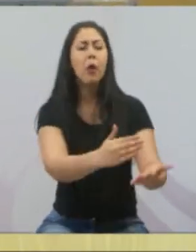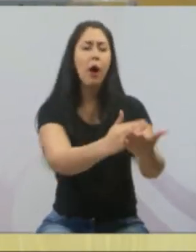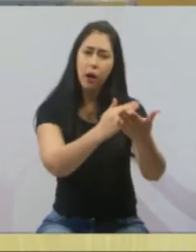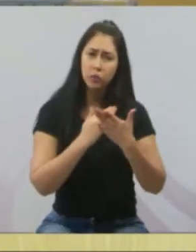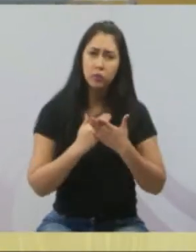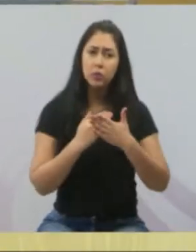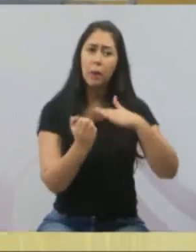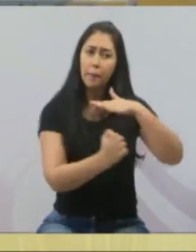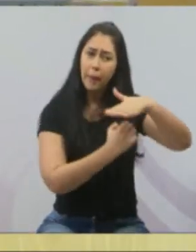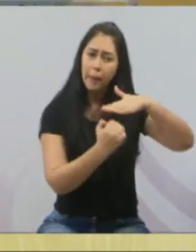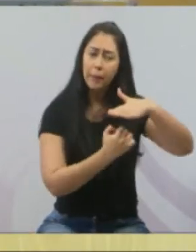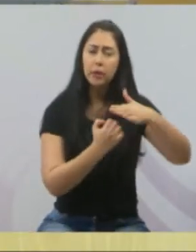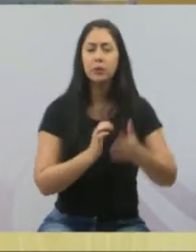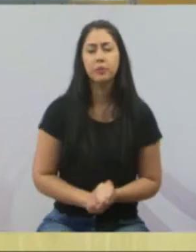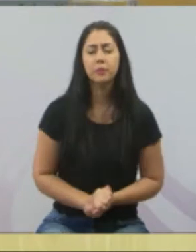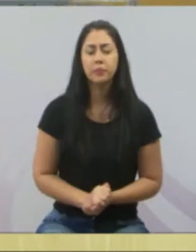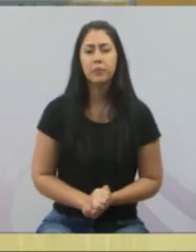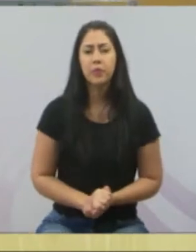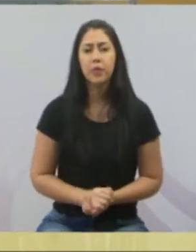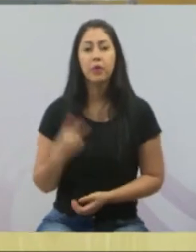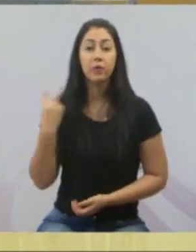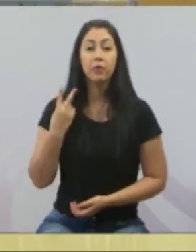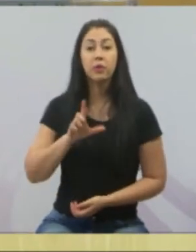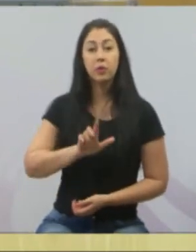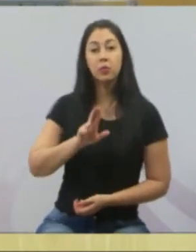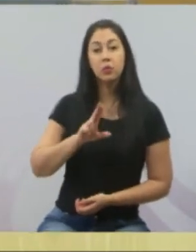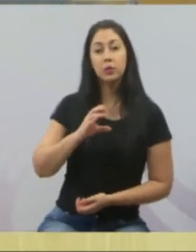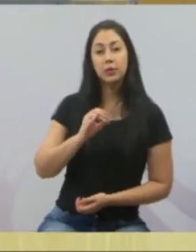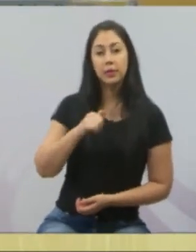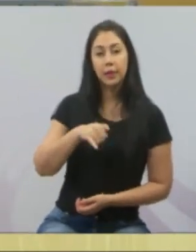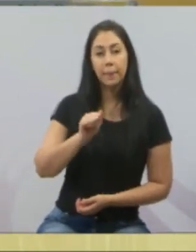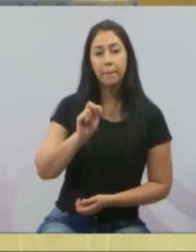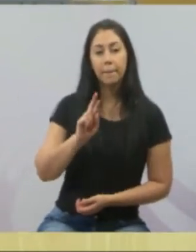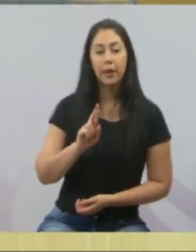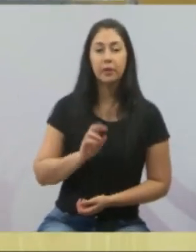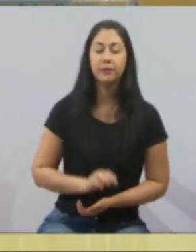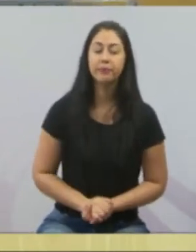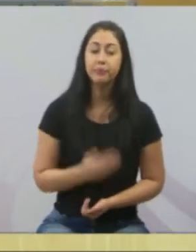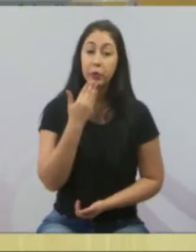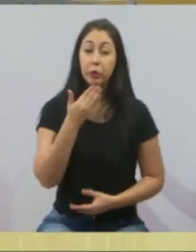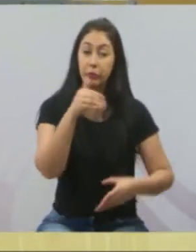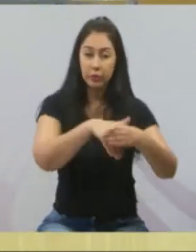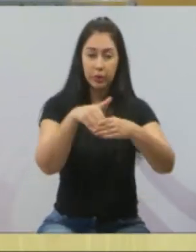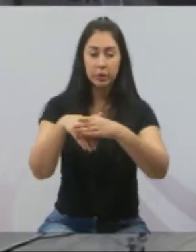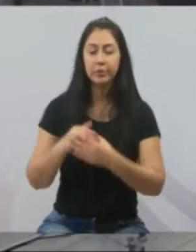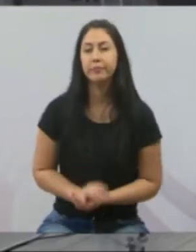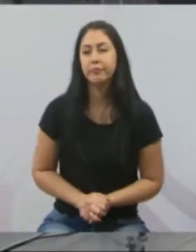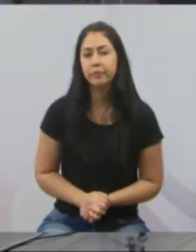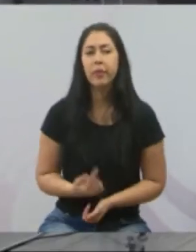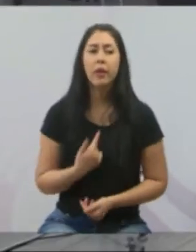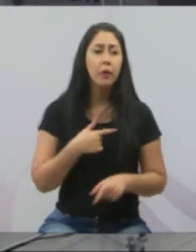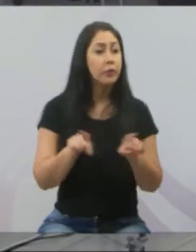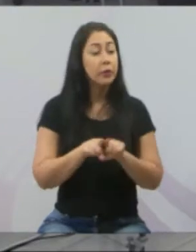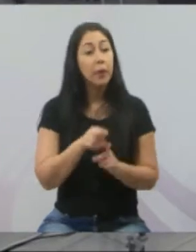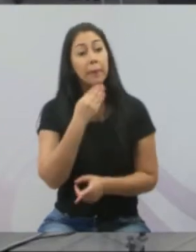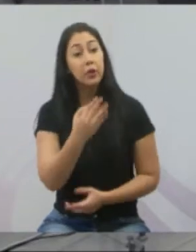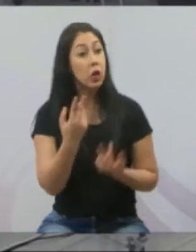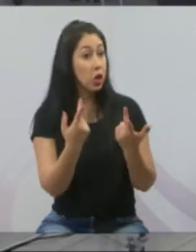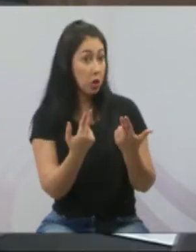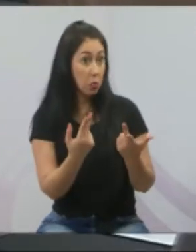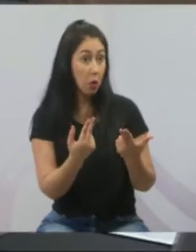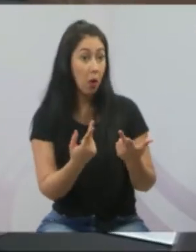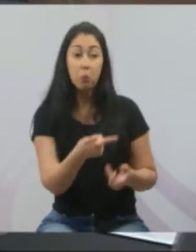Senado, que já existe esse projeto, né, que estude aí a possibilidade de um 14º emergencial para os aposentados e